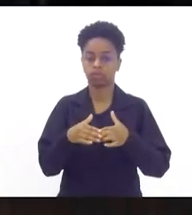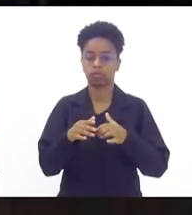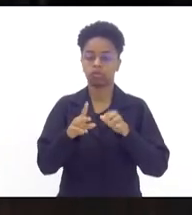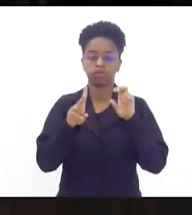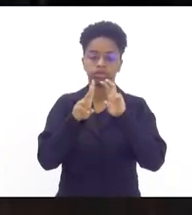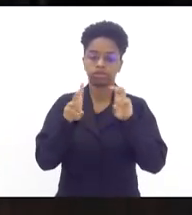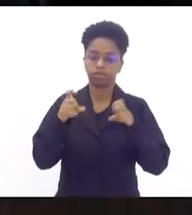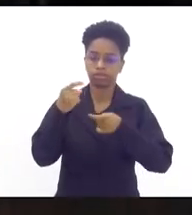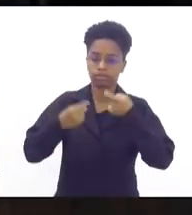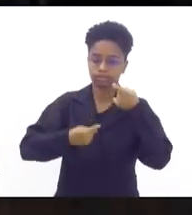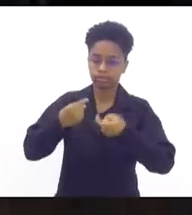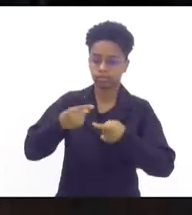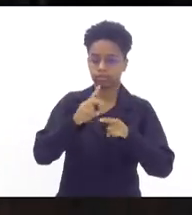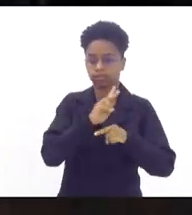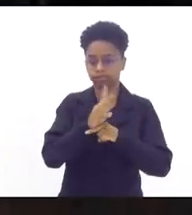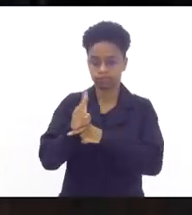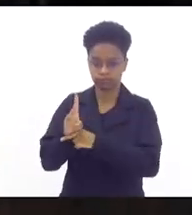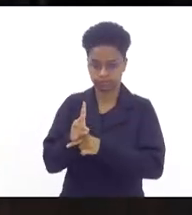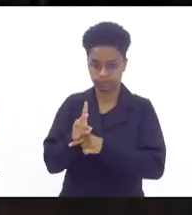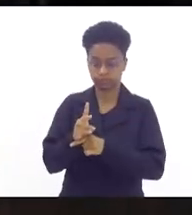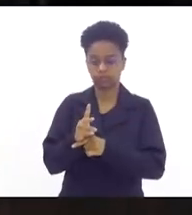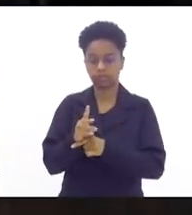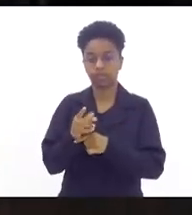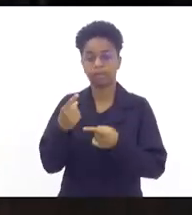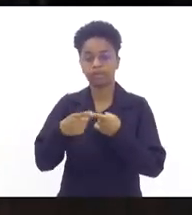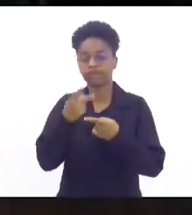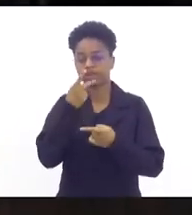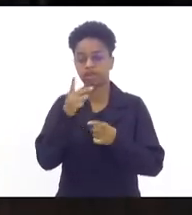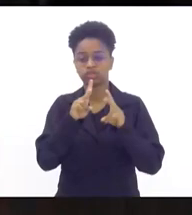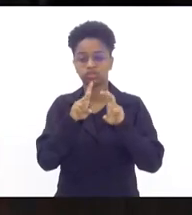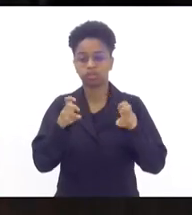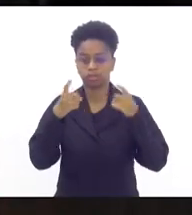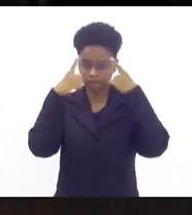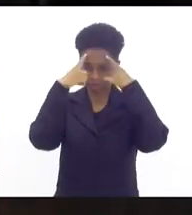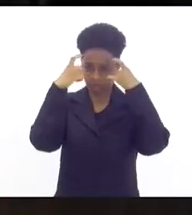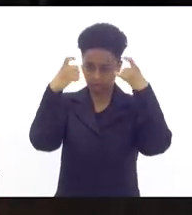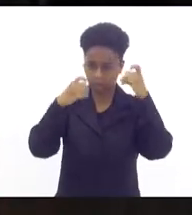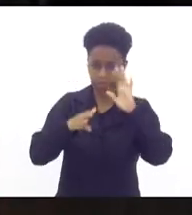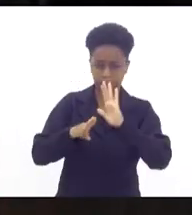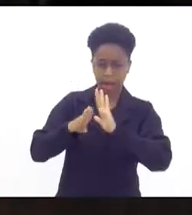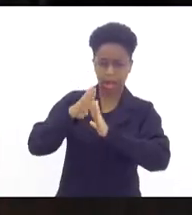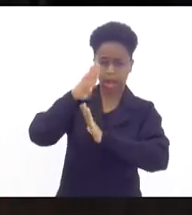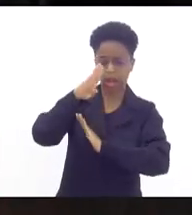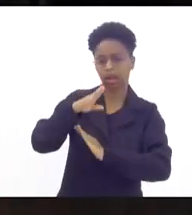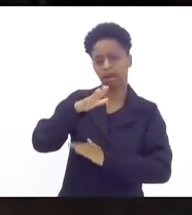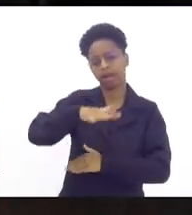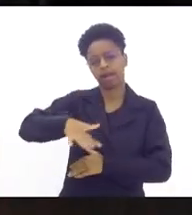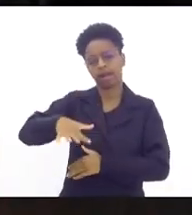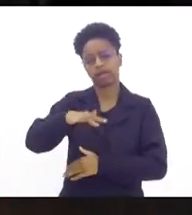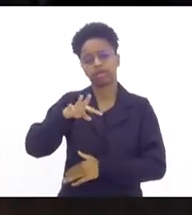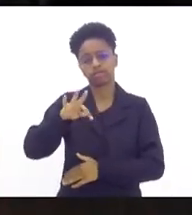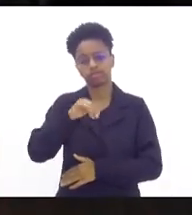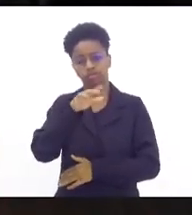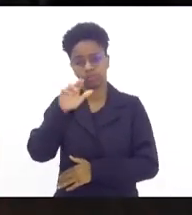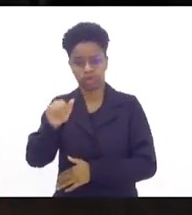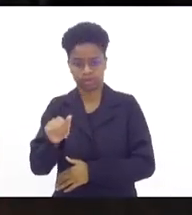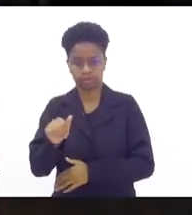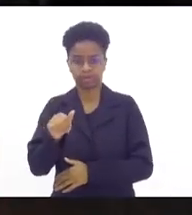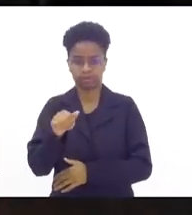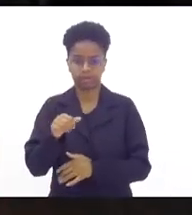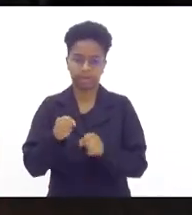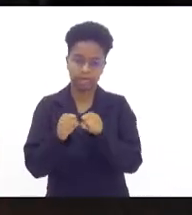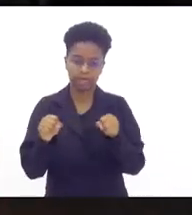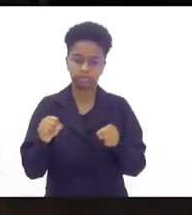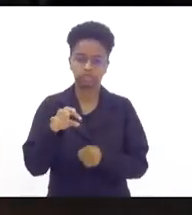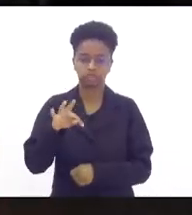dos Altos índices de violência na área da grande Tijuca E aí quando a gente fala grande Tijuca a gente está